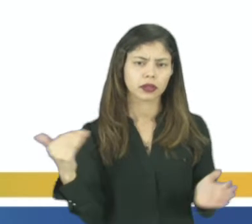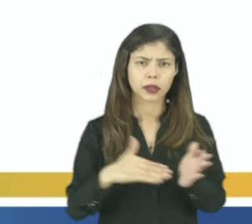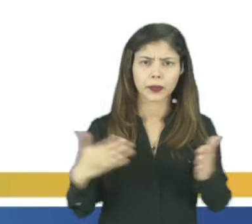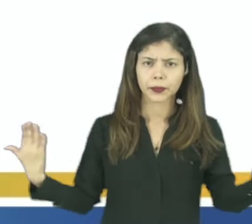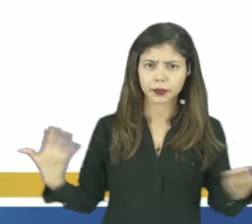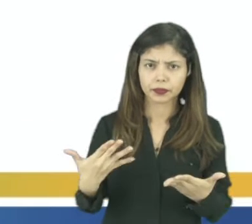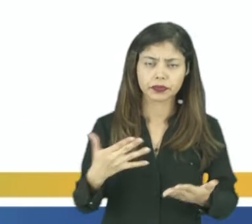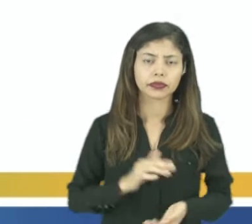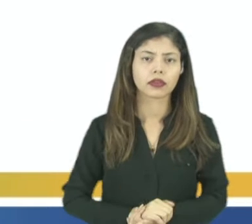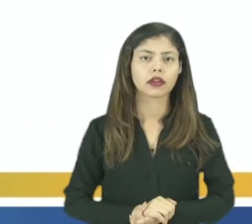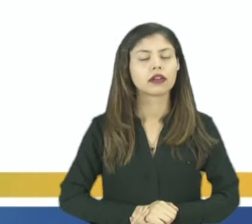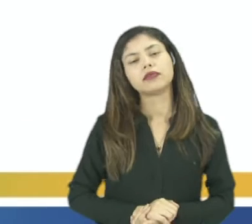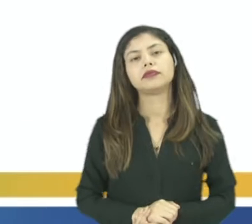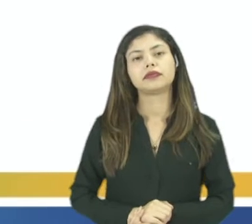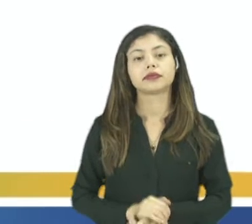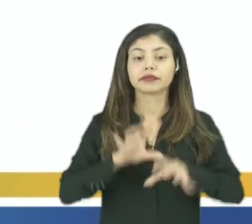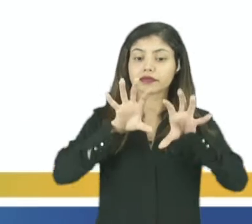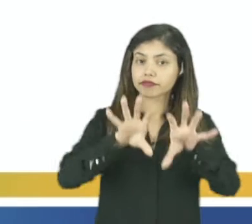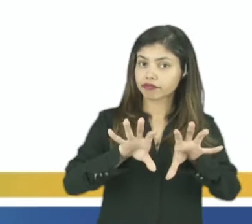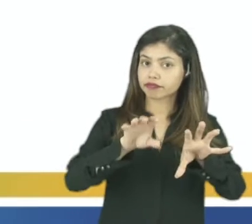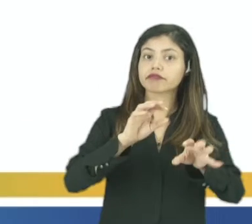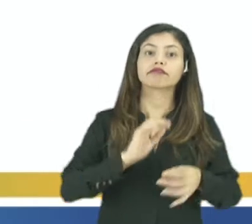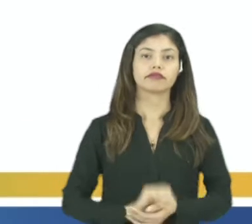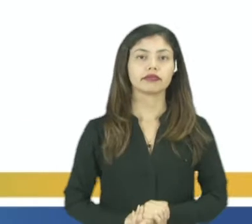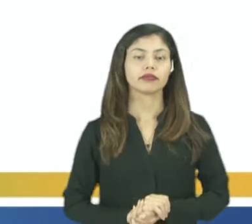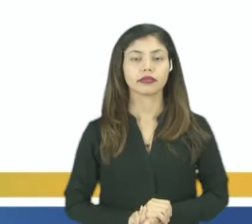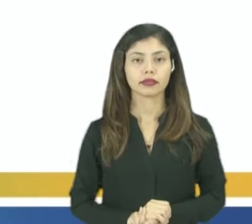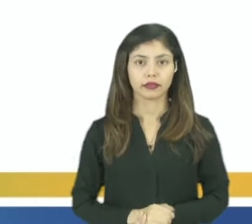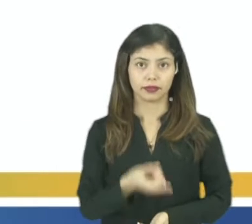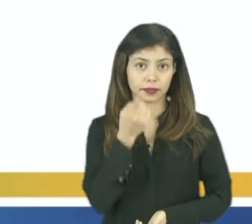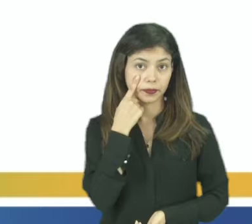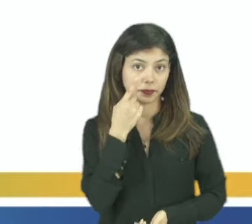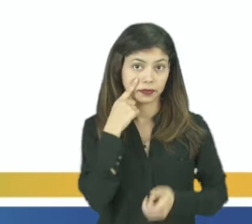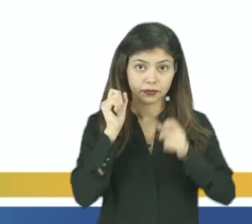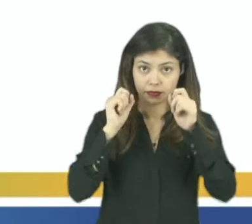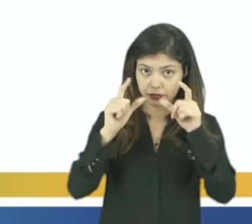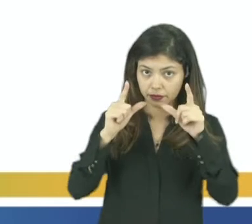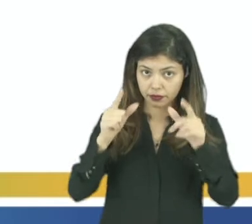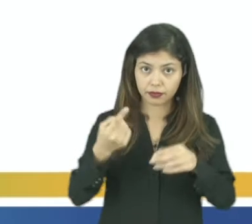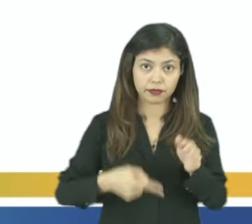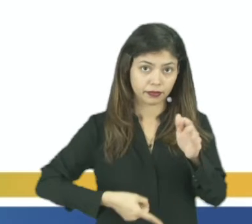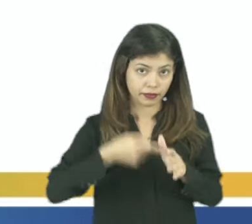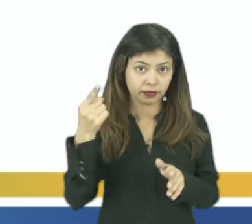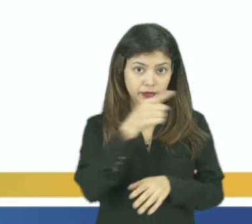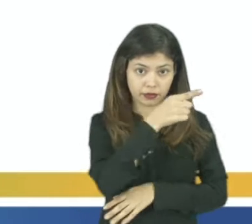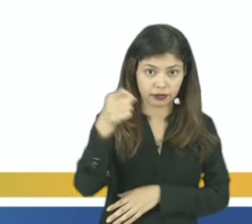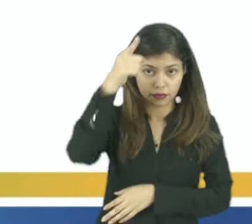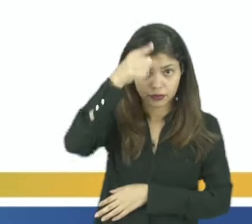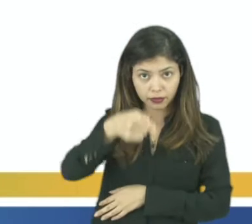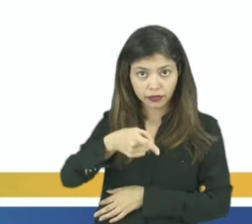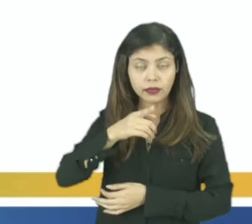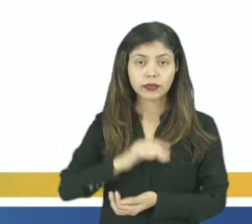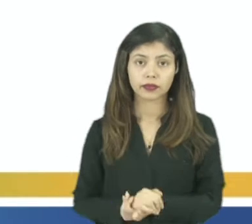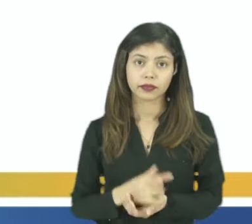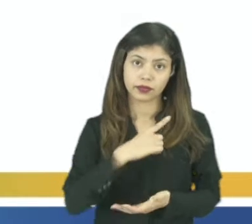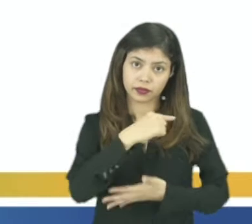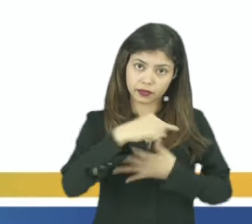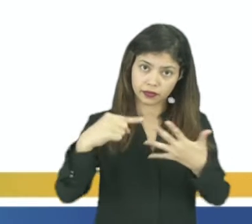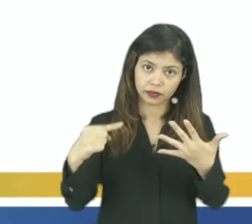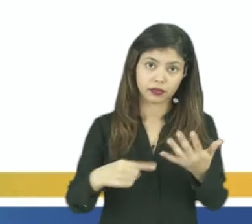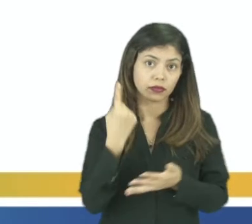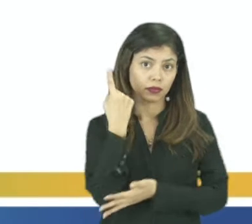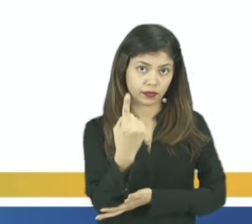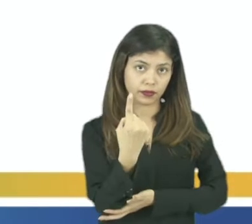aqui? Então, nesse caso, vocês vão observar nessa primeira coluna que nós temos os elementos